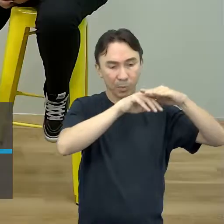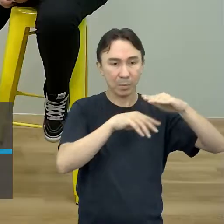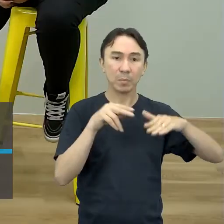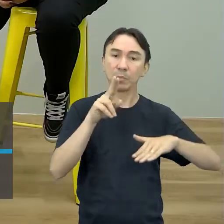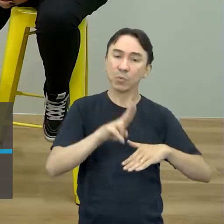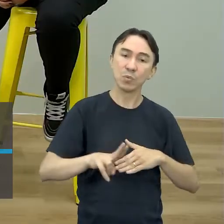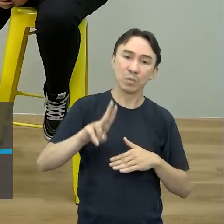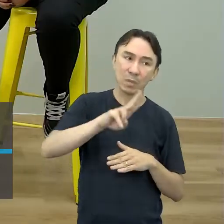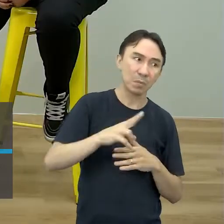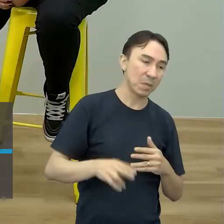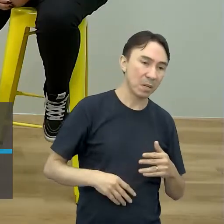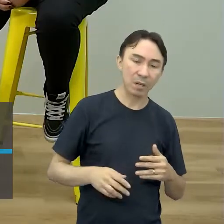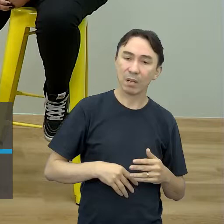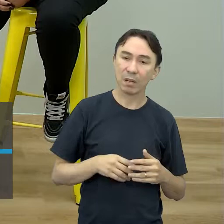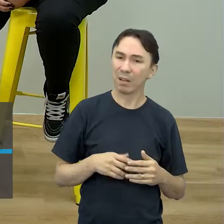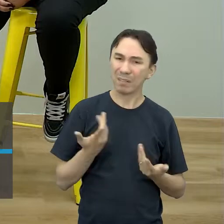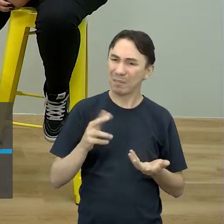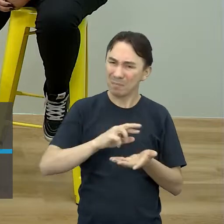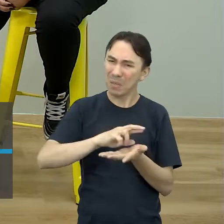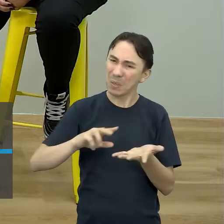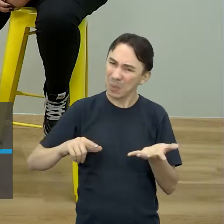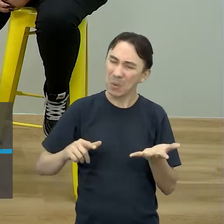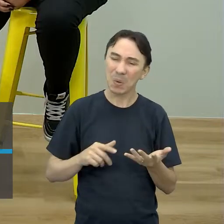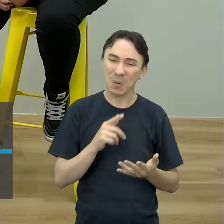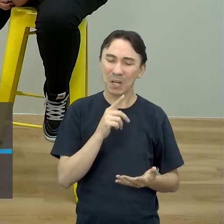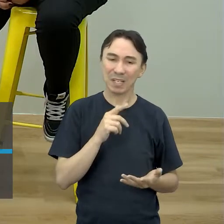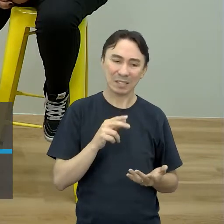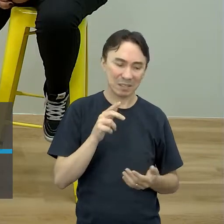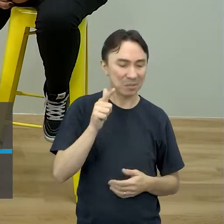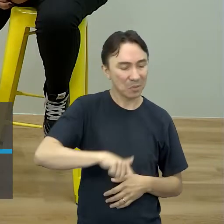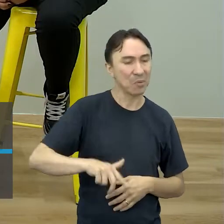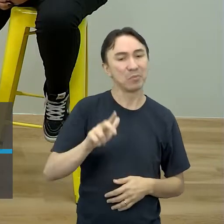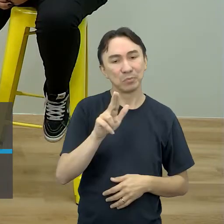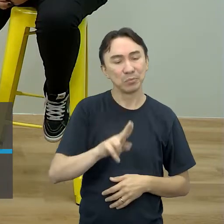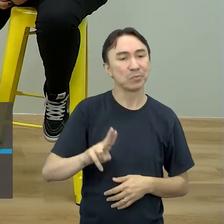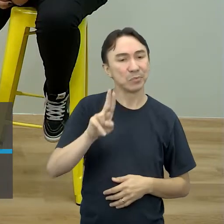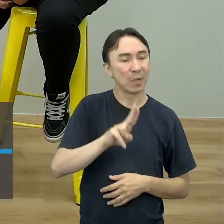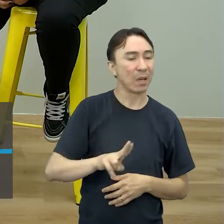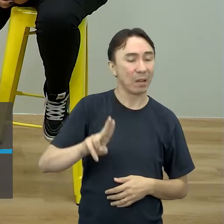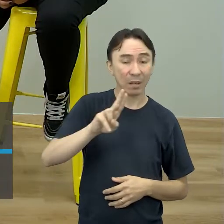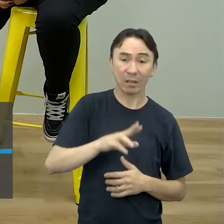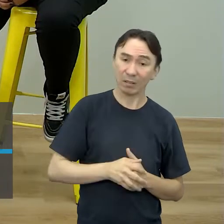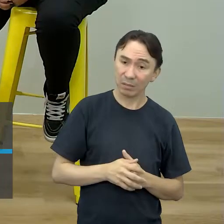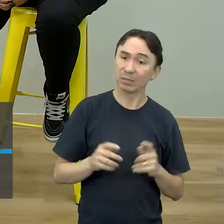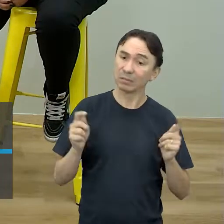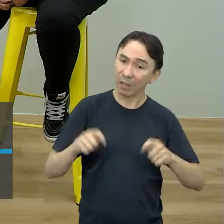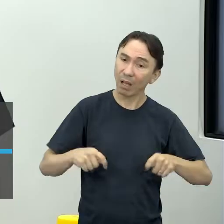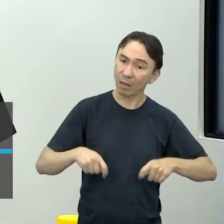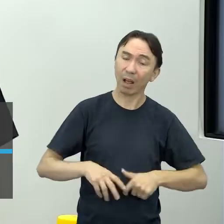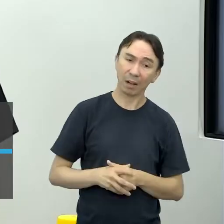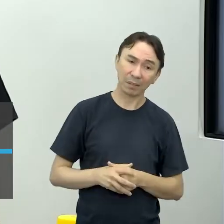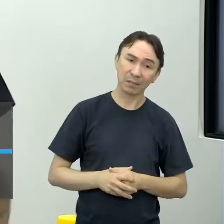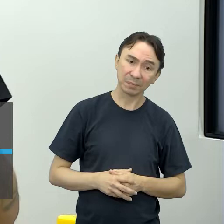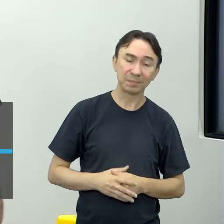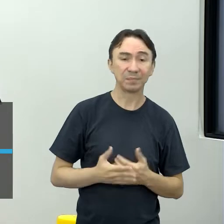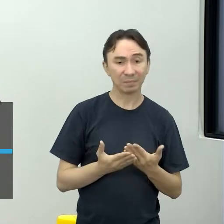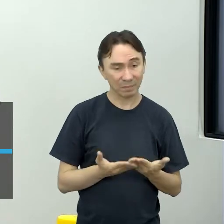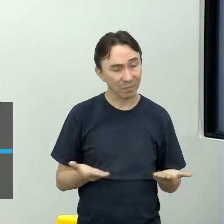mais tecnológicas e tudo mais, mas tem diversos hábitos, tanto fáceis quanto a nível macro, que a gente vai conseguir ver e trabalhar,